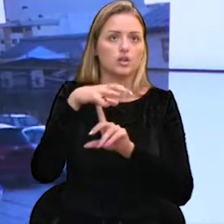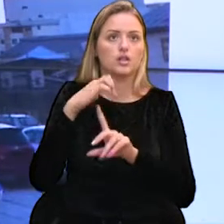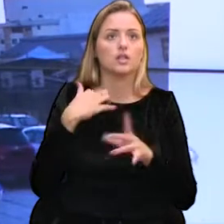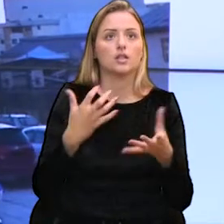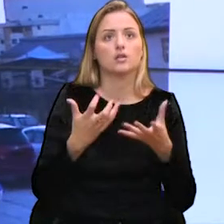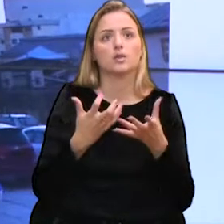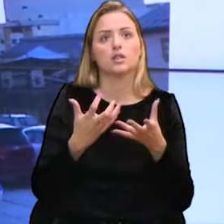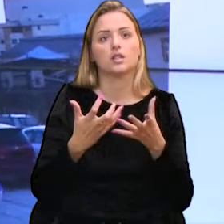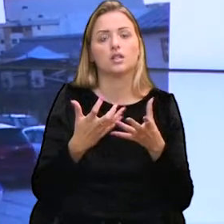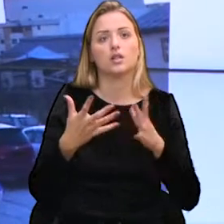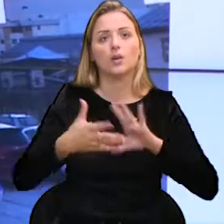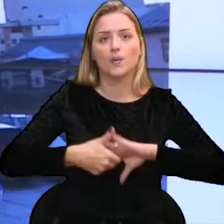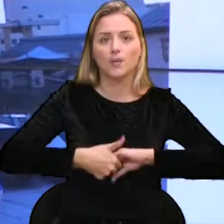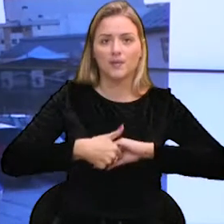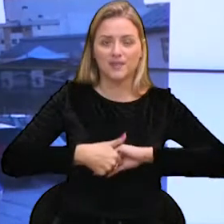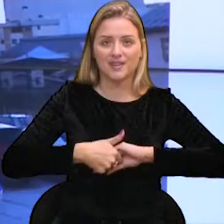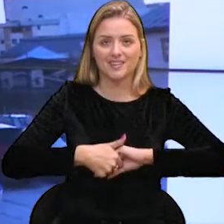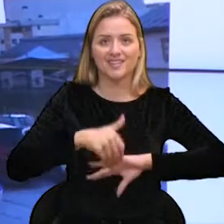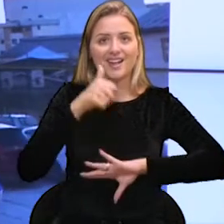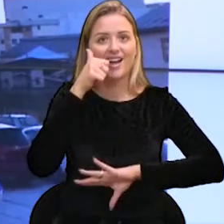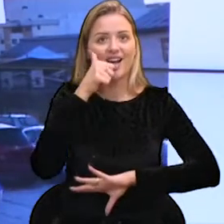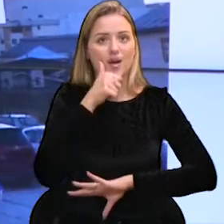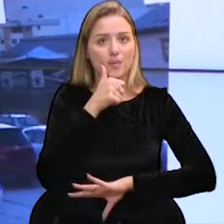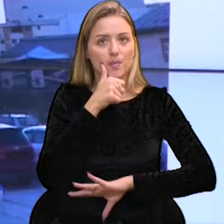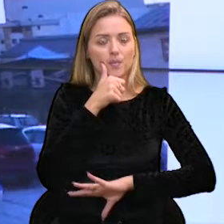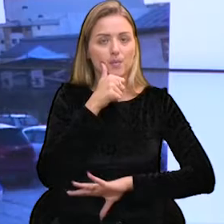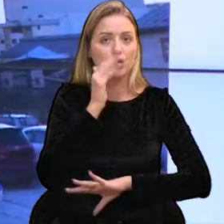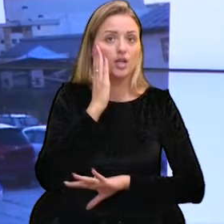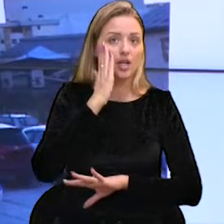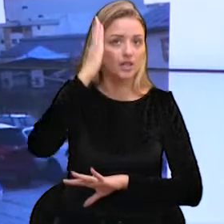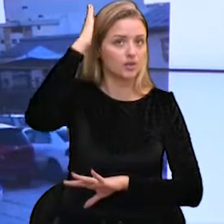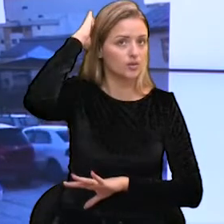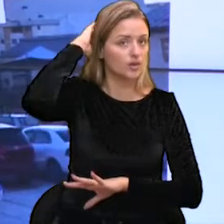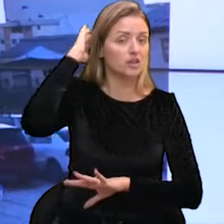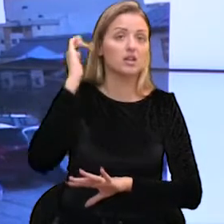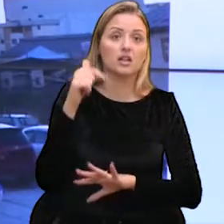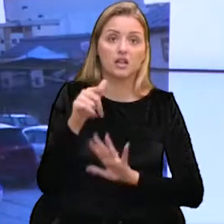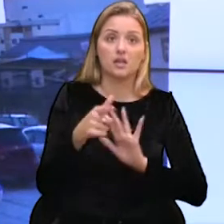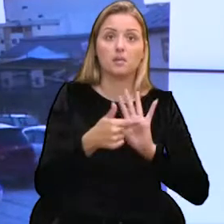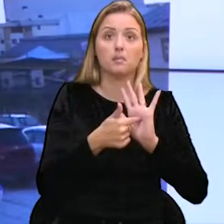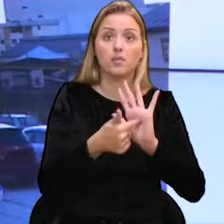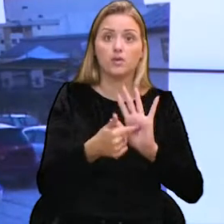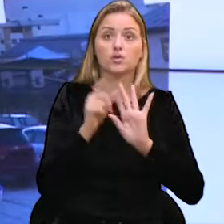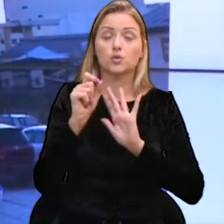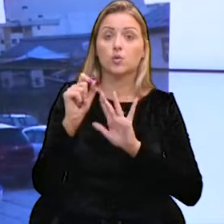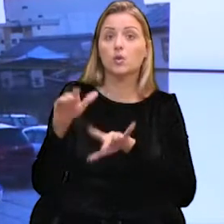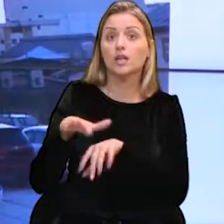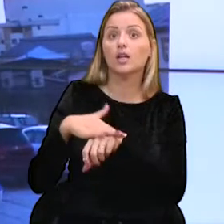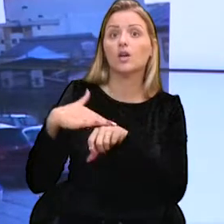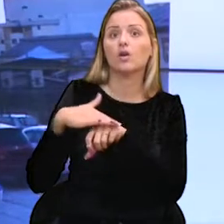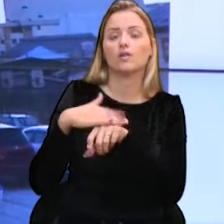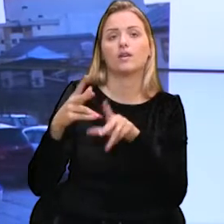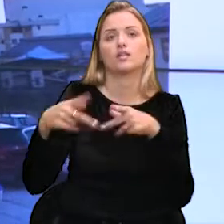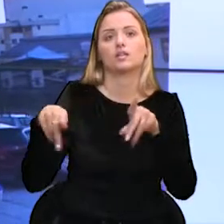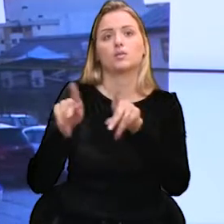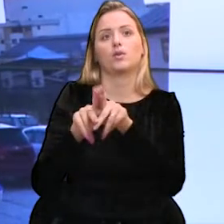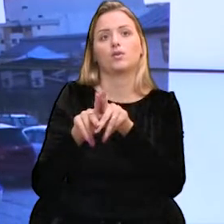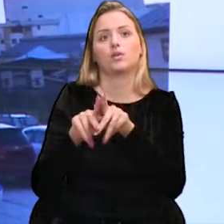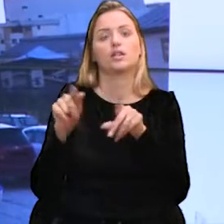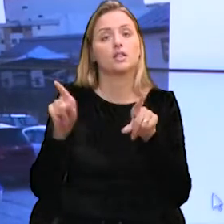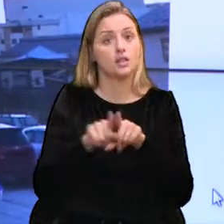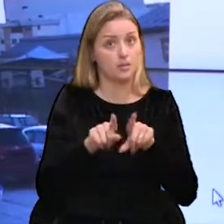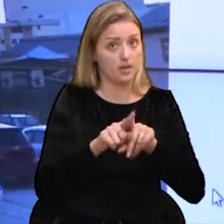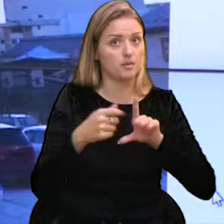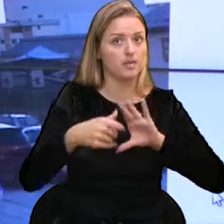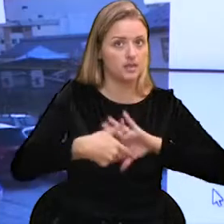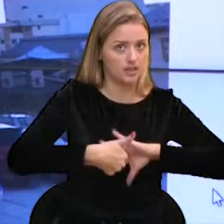de cumprimentar a primeira-dama, porque a primeira-dama, ela deu um exemplo do que é diálogo. E aqui a gente tem que também